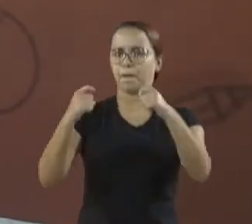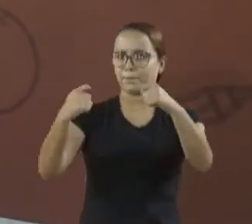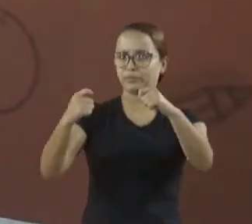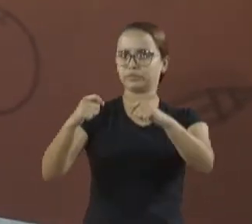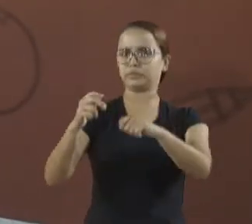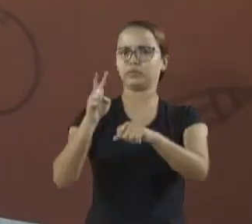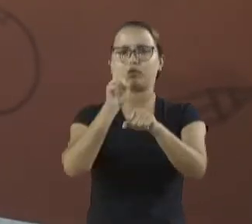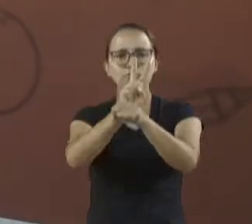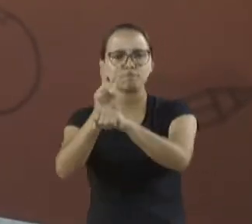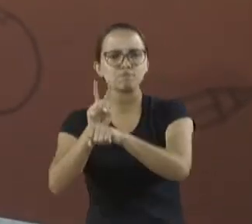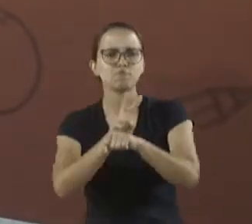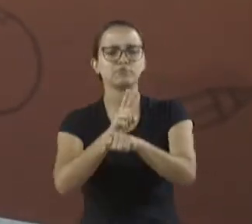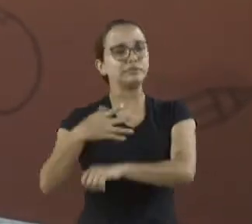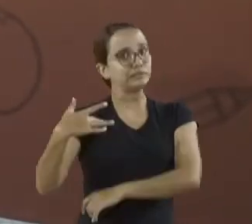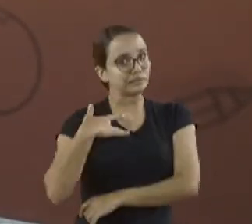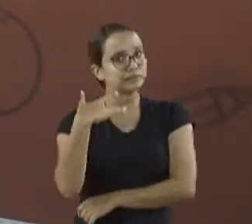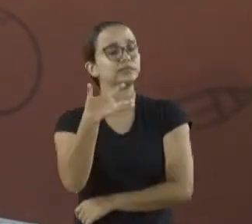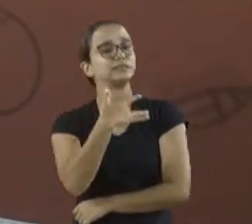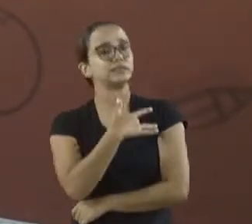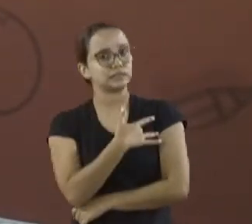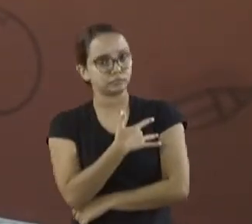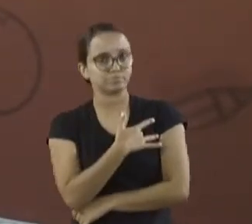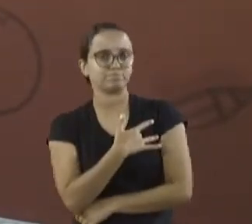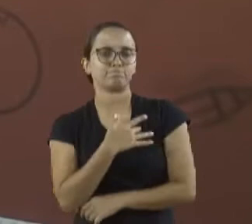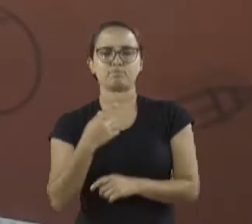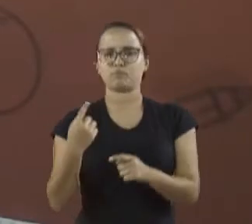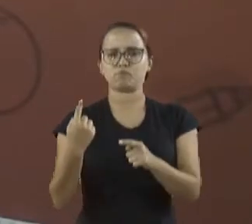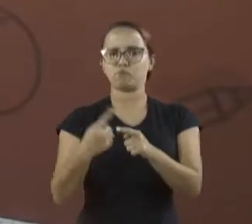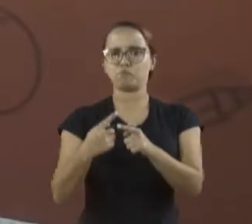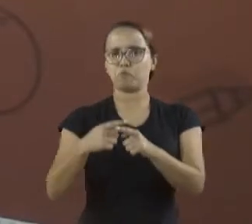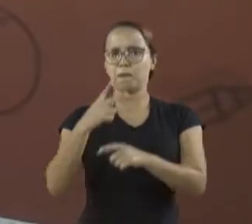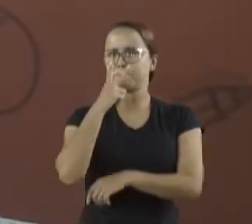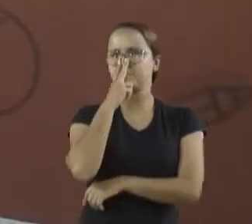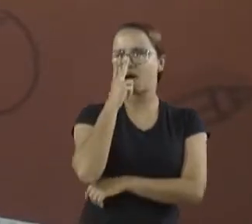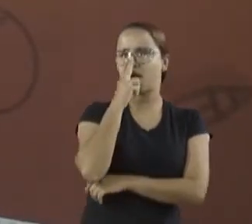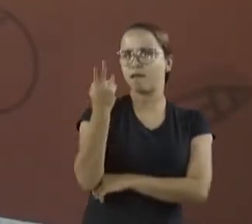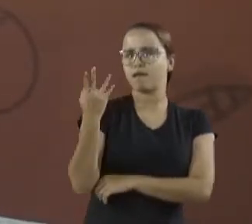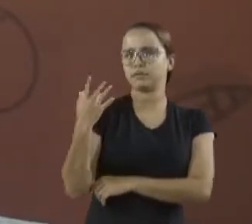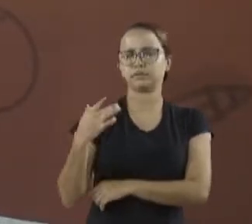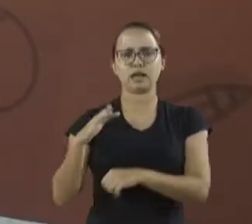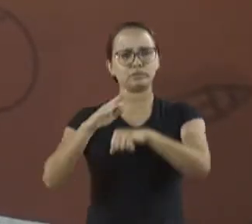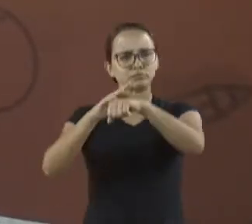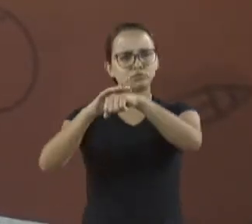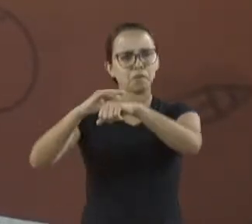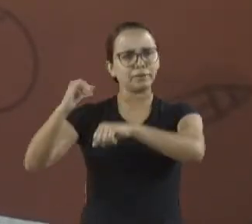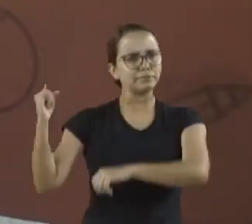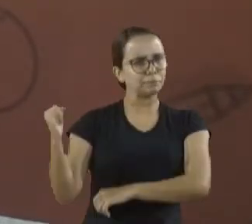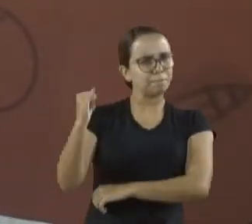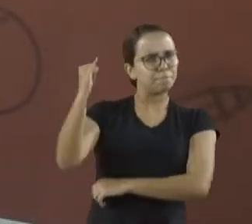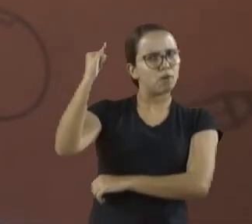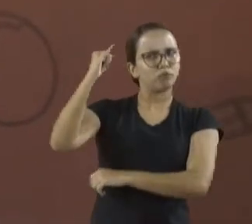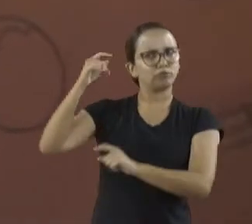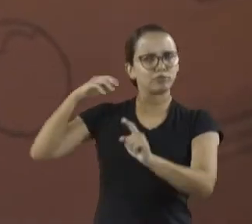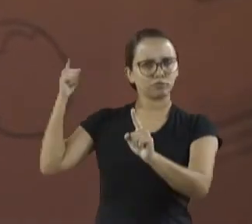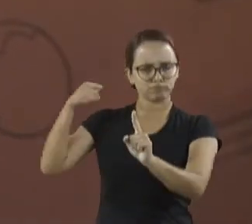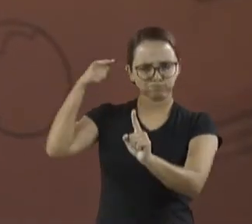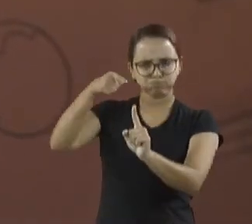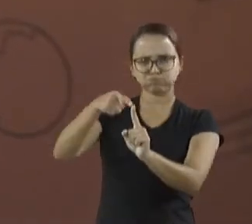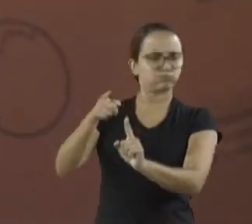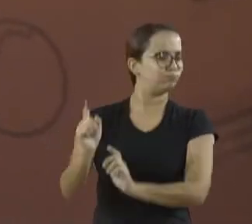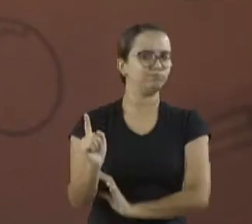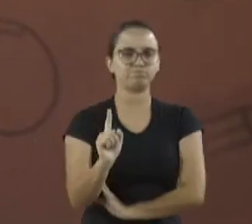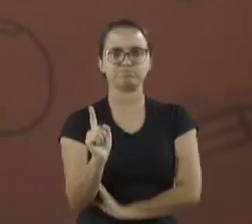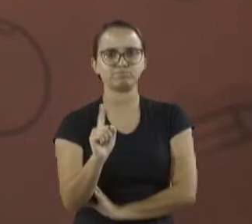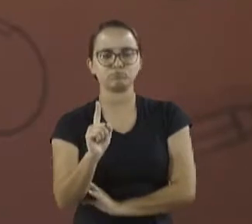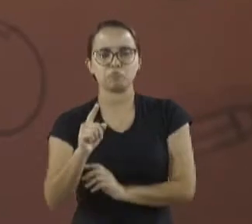doença sempre esteve como um protagonista da história. Quando a gente está doente, procura uma unidade de saúde. Quando a gente